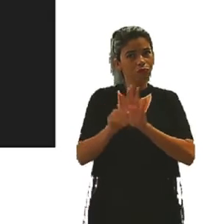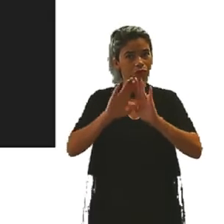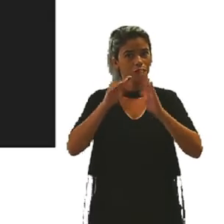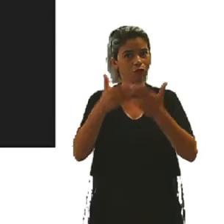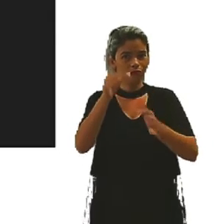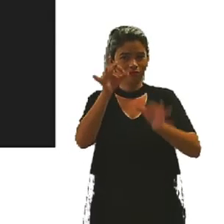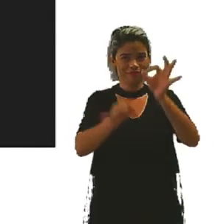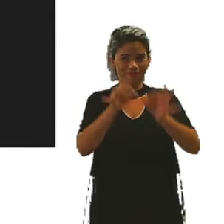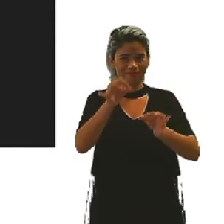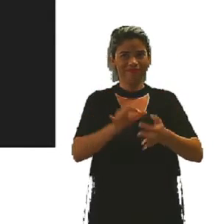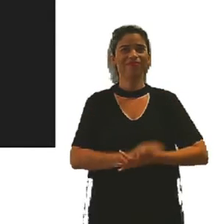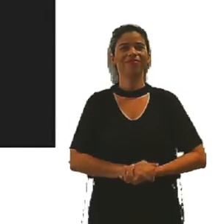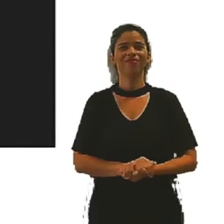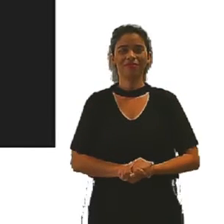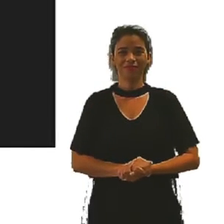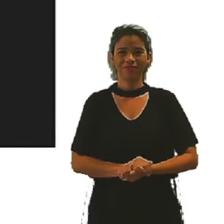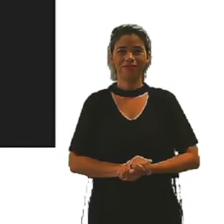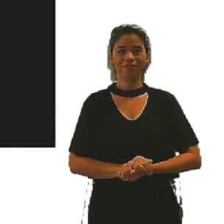Judiciária.